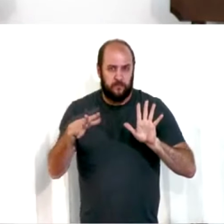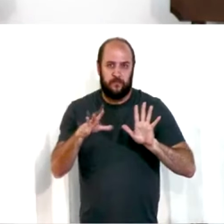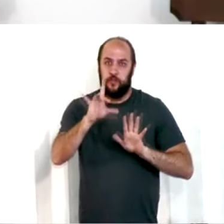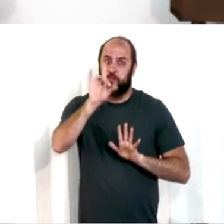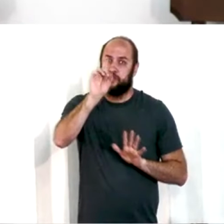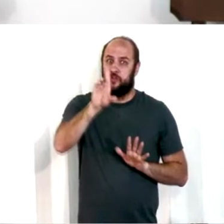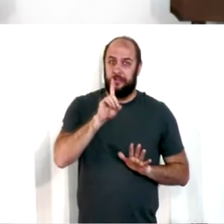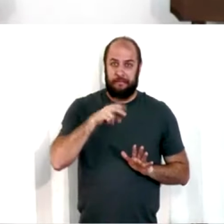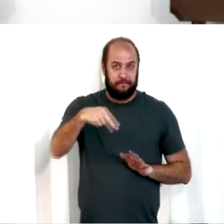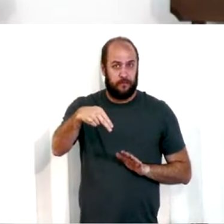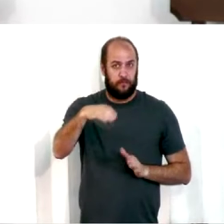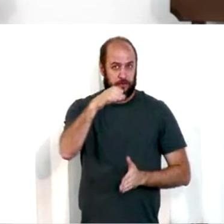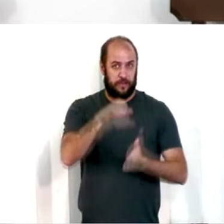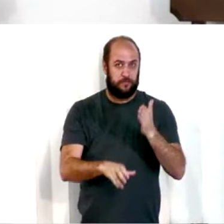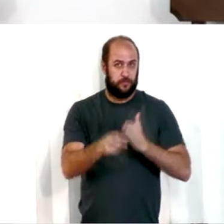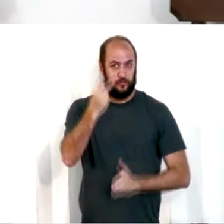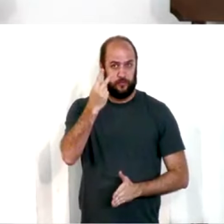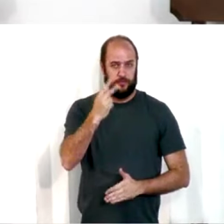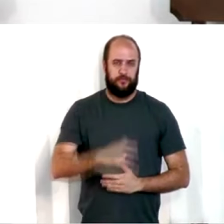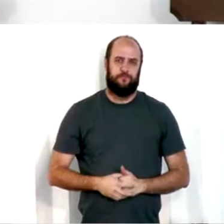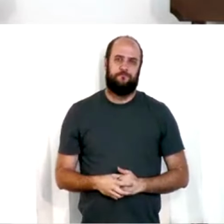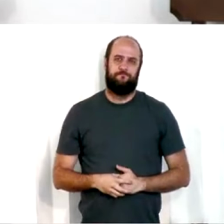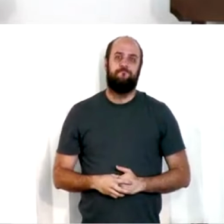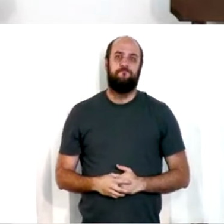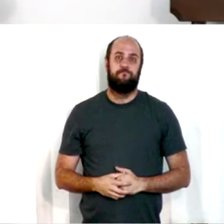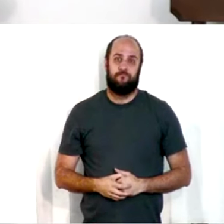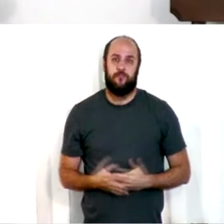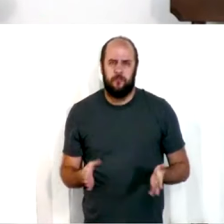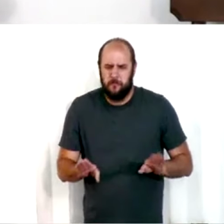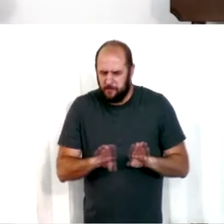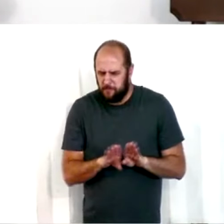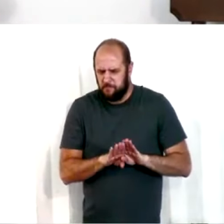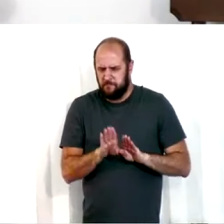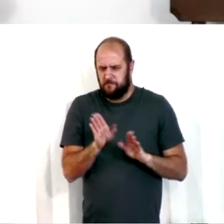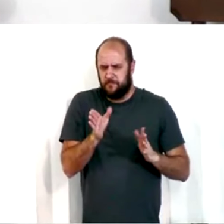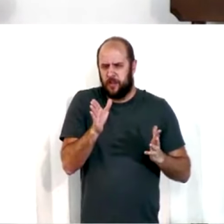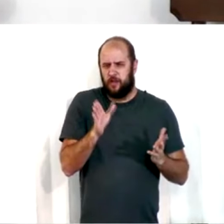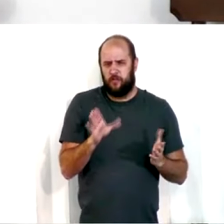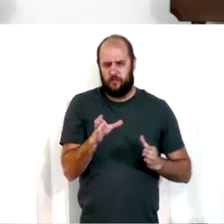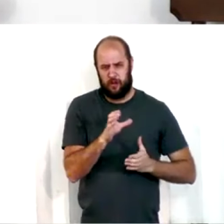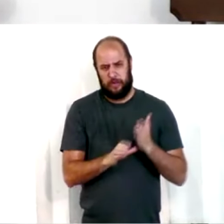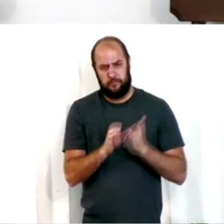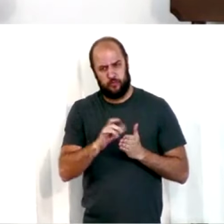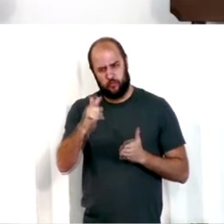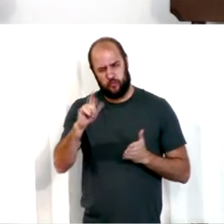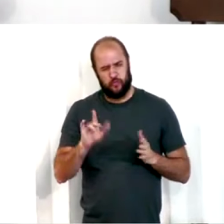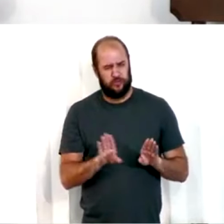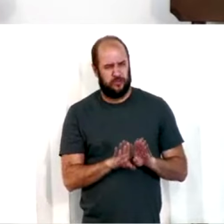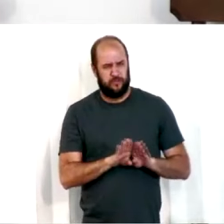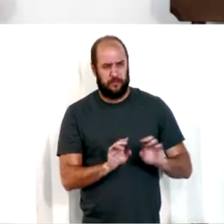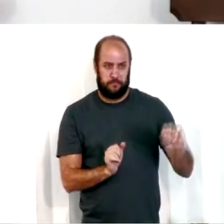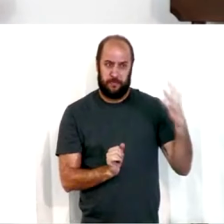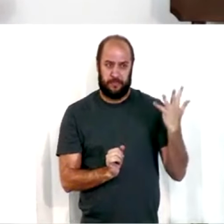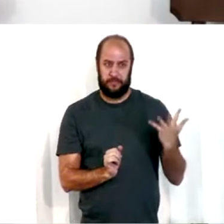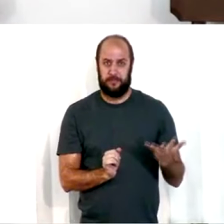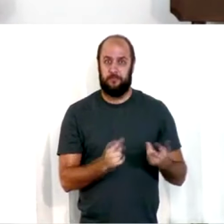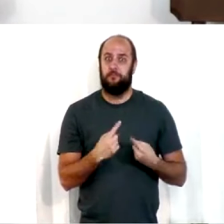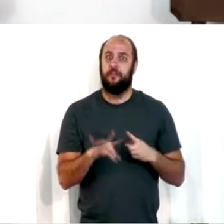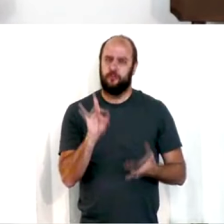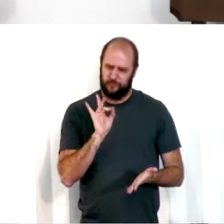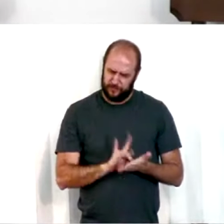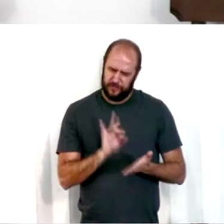e só em um capítulo, no capítulo 2. Na verdade, aparece também em outro capítulo, mas não é relevante para os nossos estudos, é só uma citação. De fato,